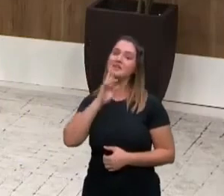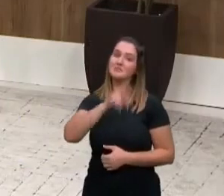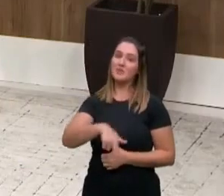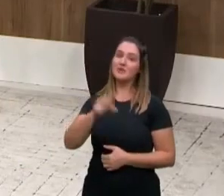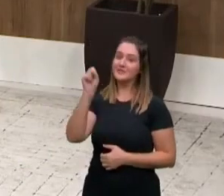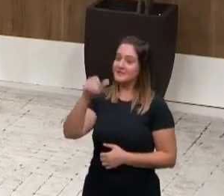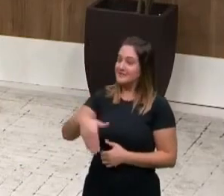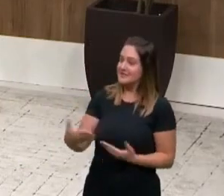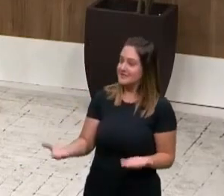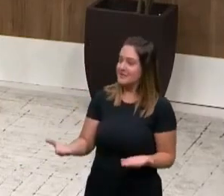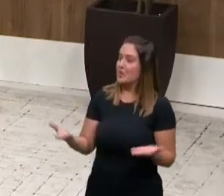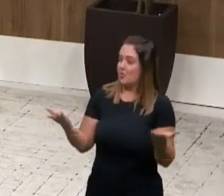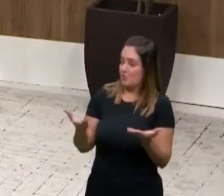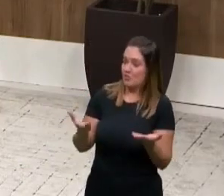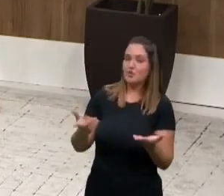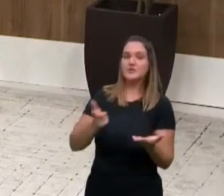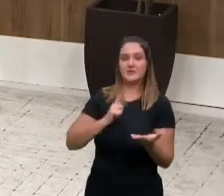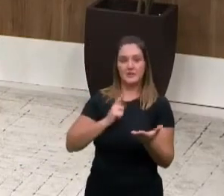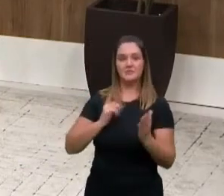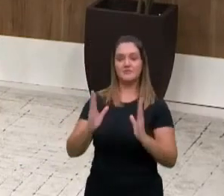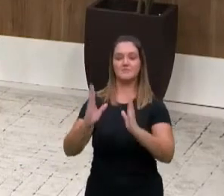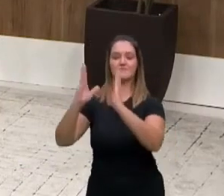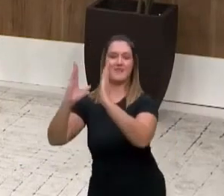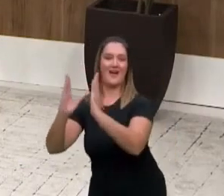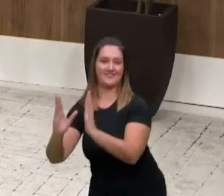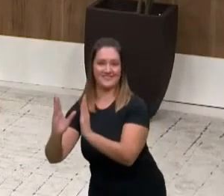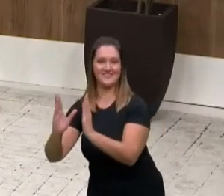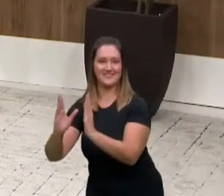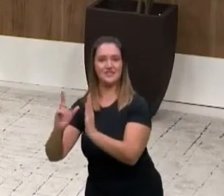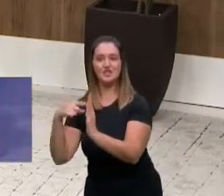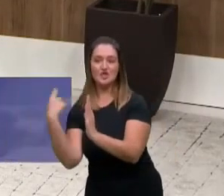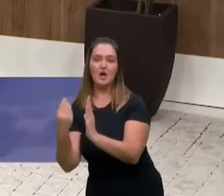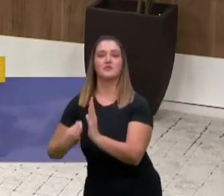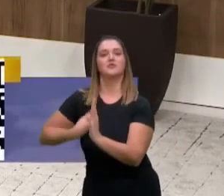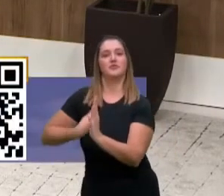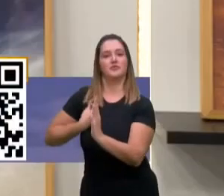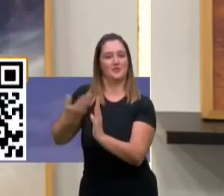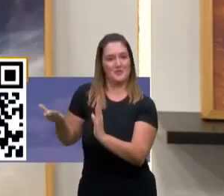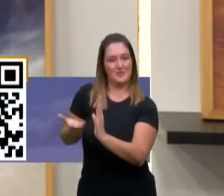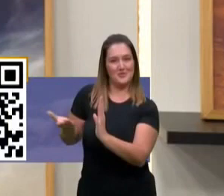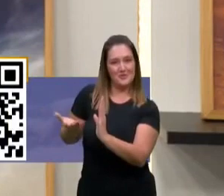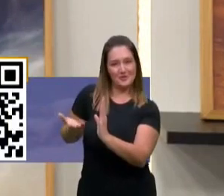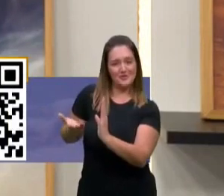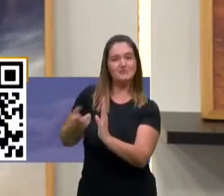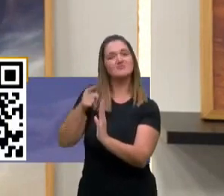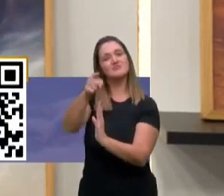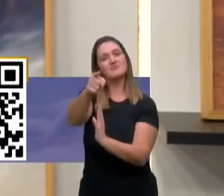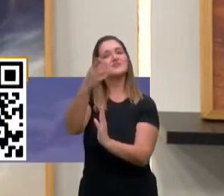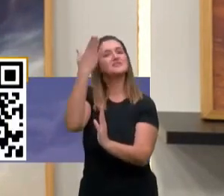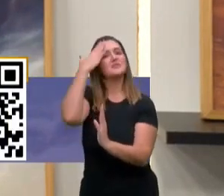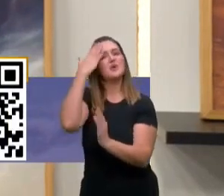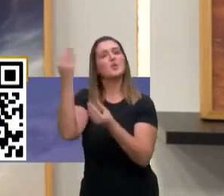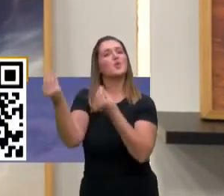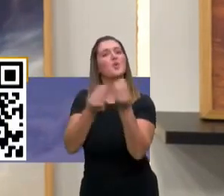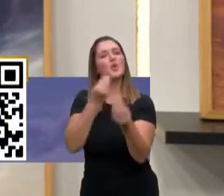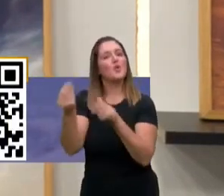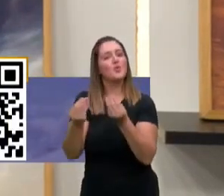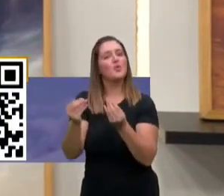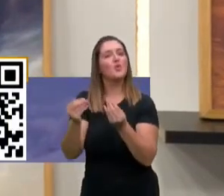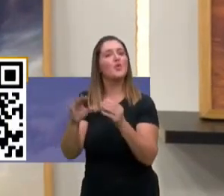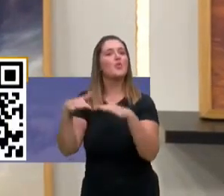É sim. Nós estamos vivendo hoje uma dessas fases. E você vai saber, no estudo de hoje, como é isso.